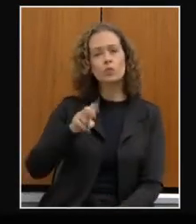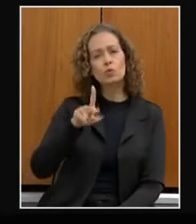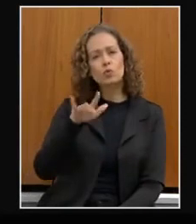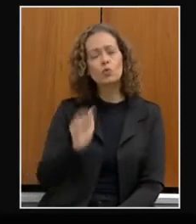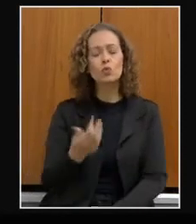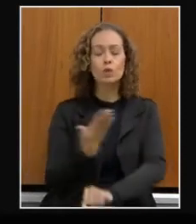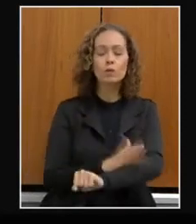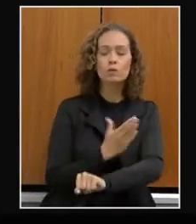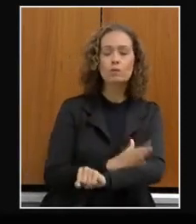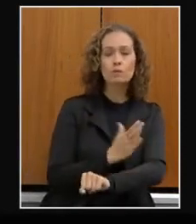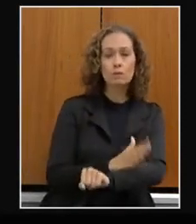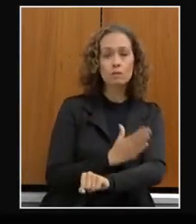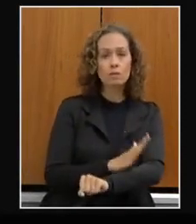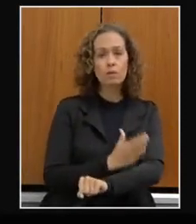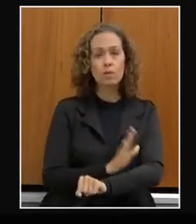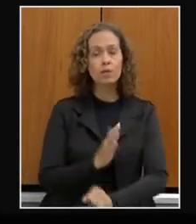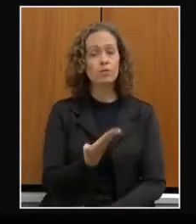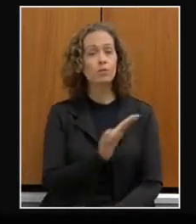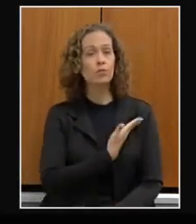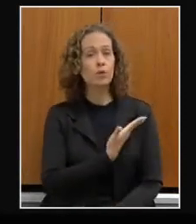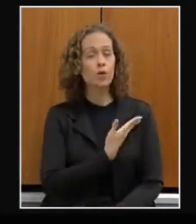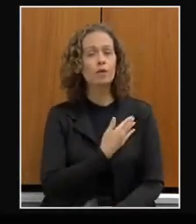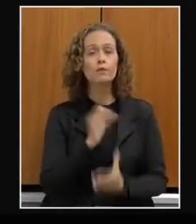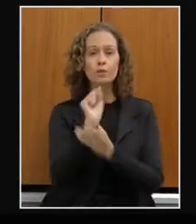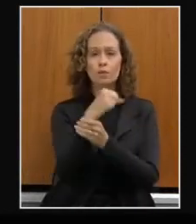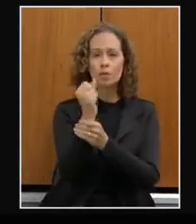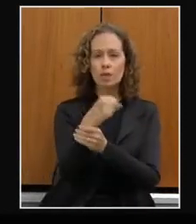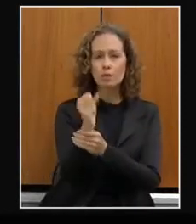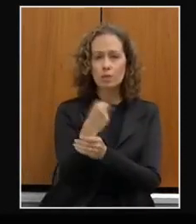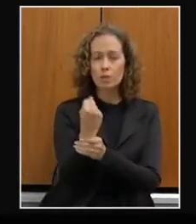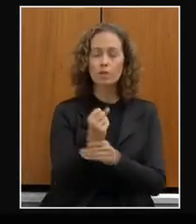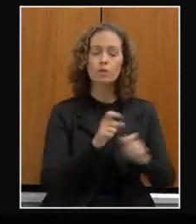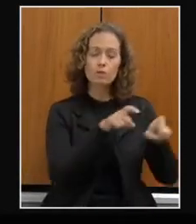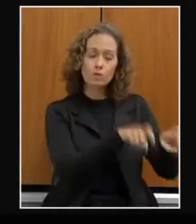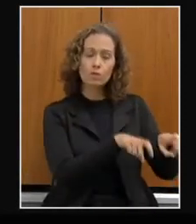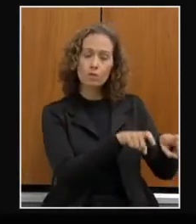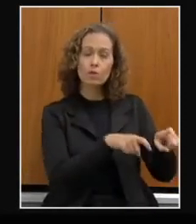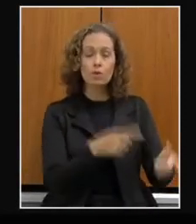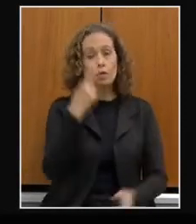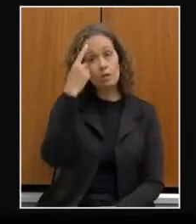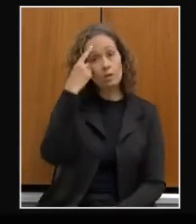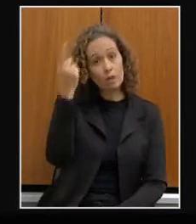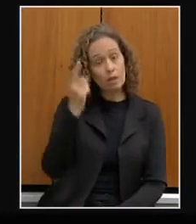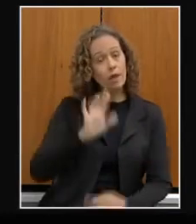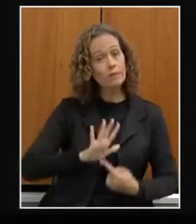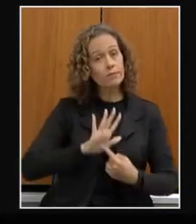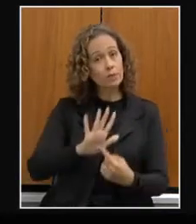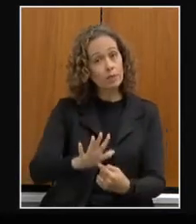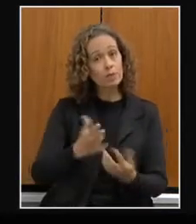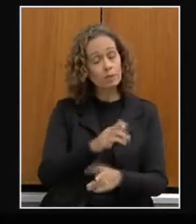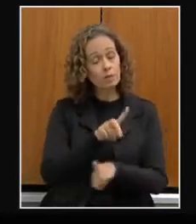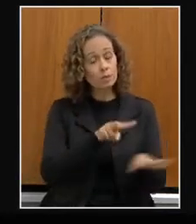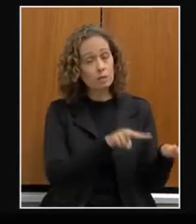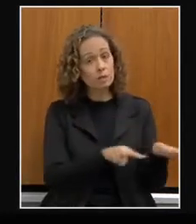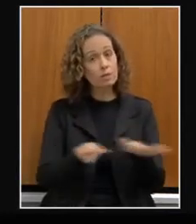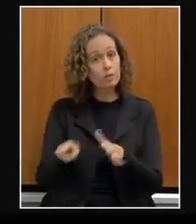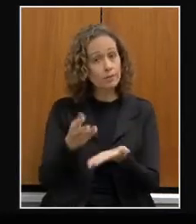treinamento de colegas da fisioterapia no interior estou levando essa ideia essa semana para a vossa excelência